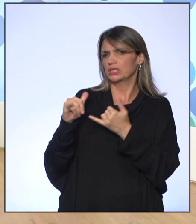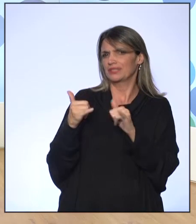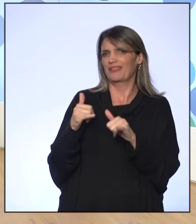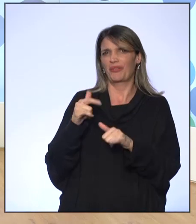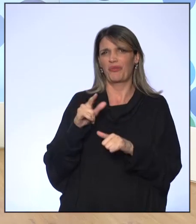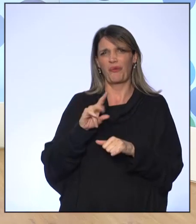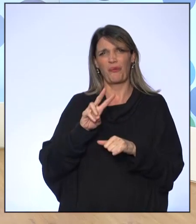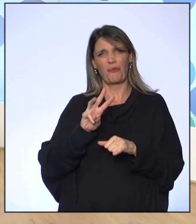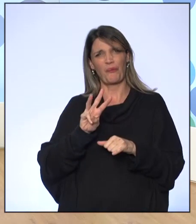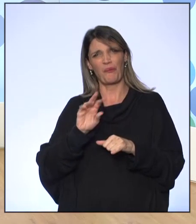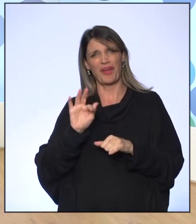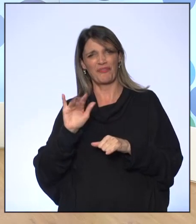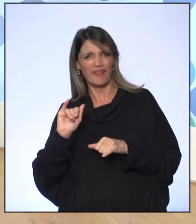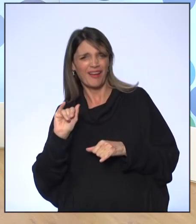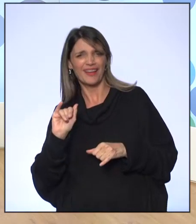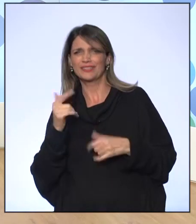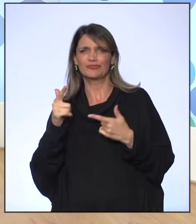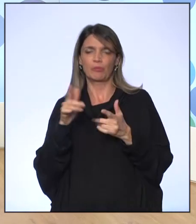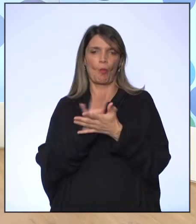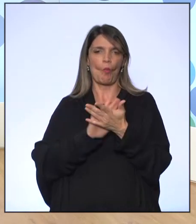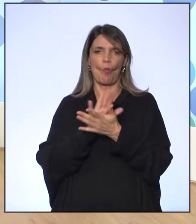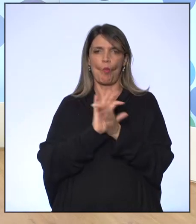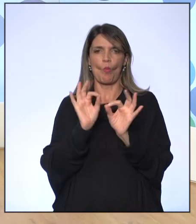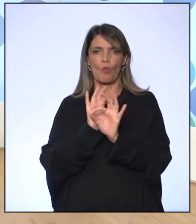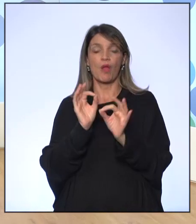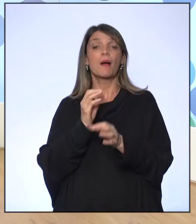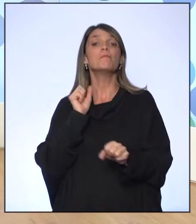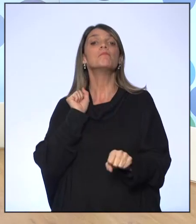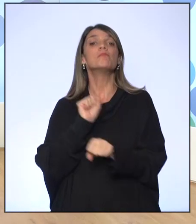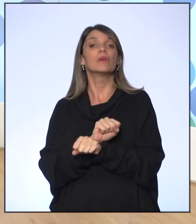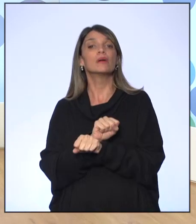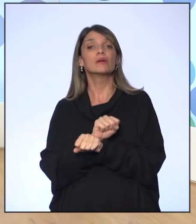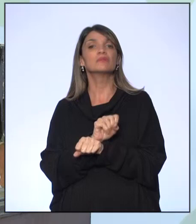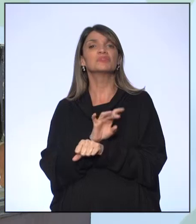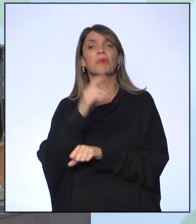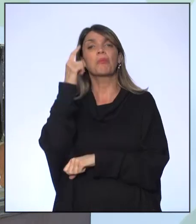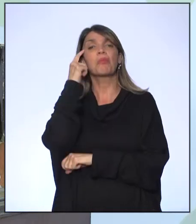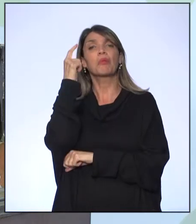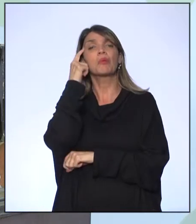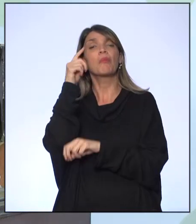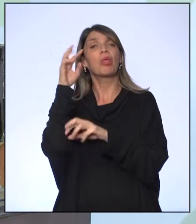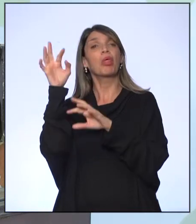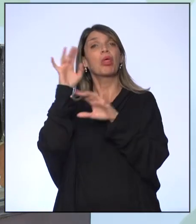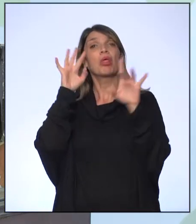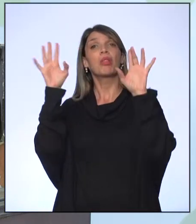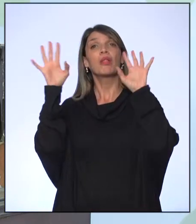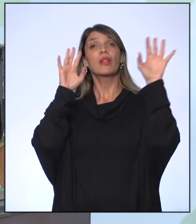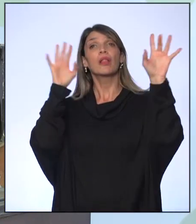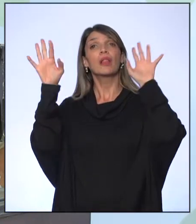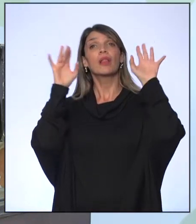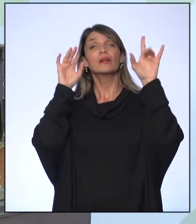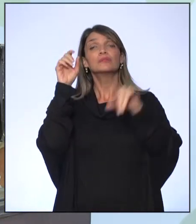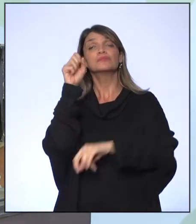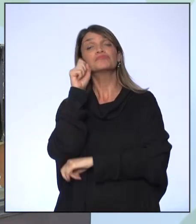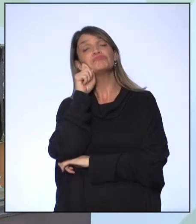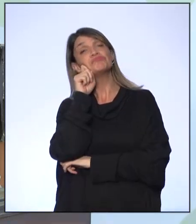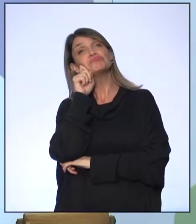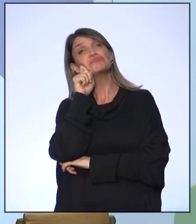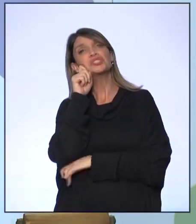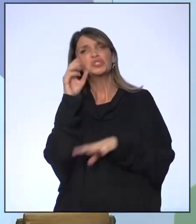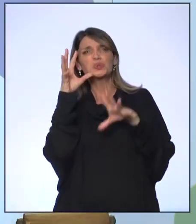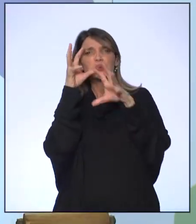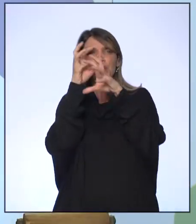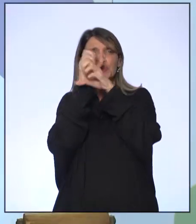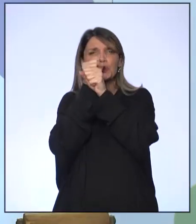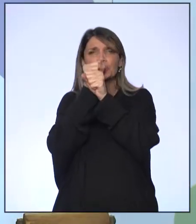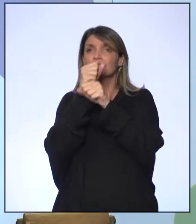tinha nada. Parado, você só no canto, só pensamento puro. Era Só um mundo escuro, refletindo. né? Sem as